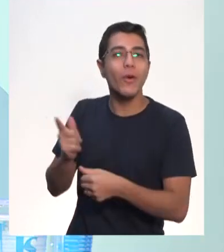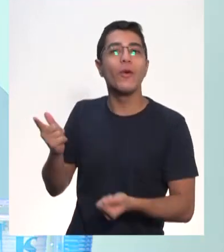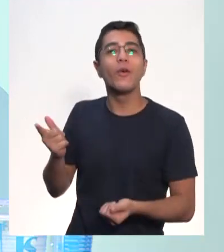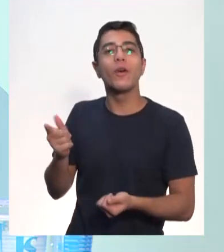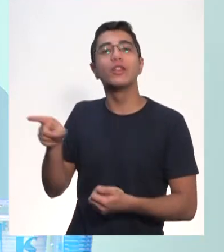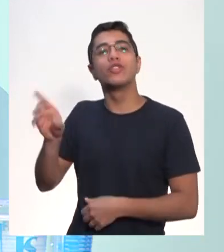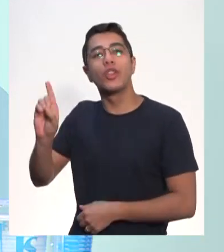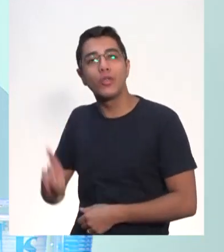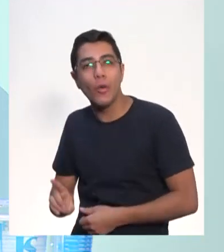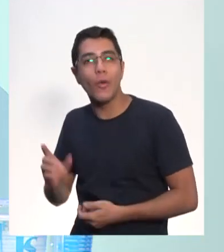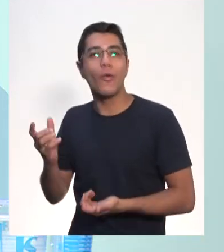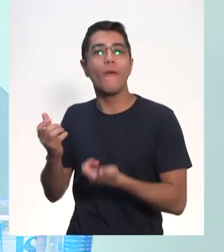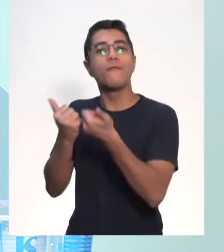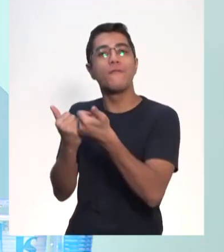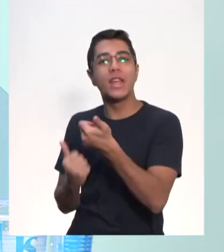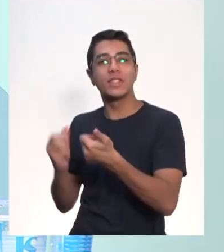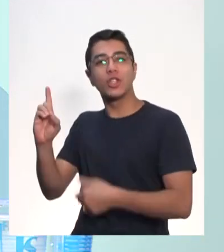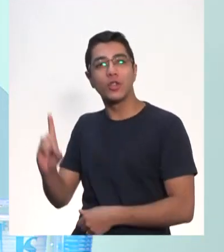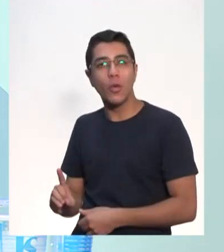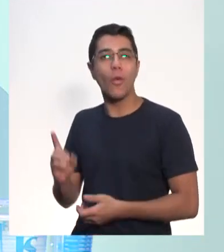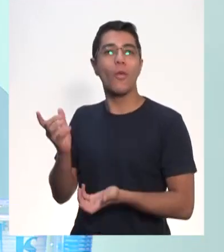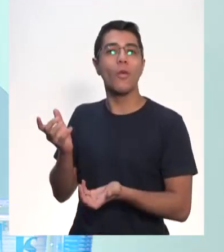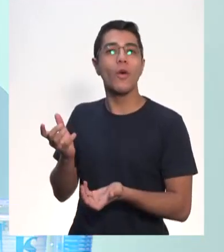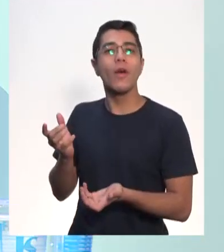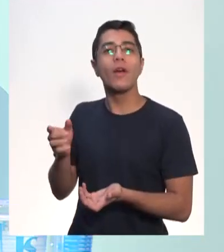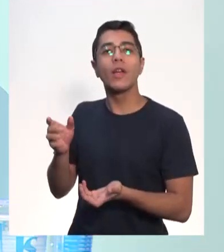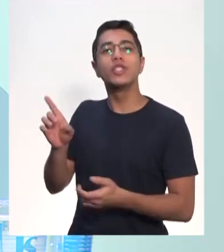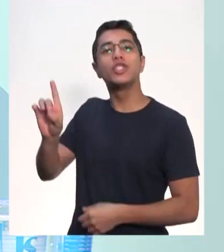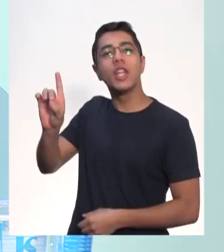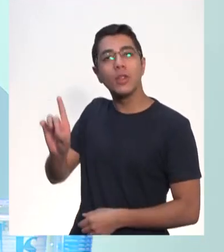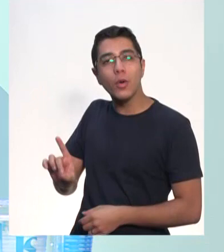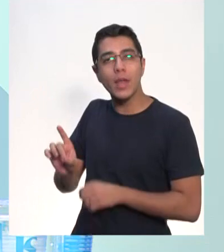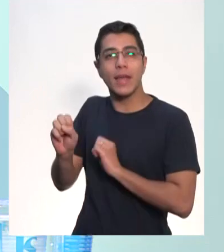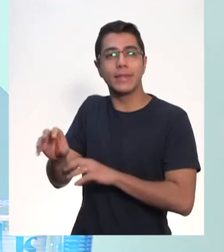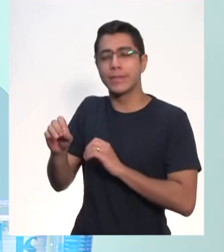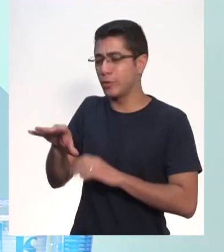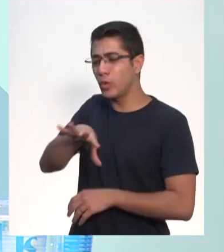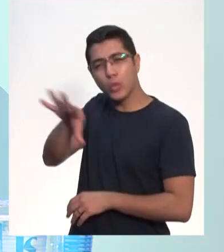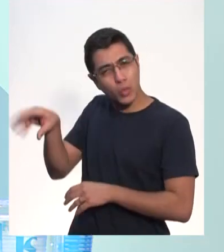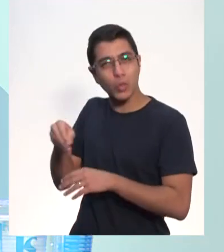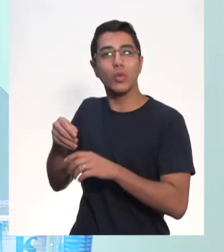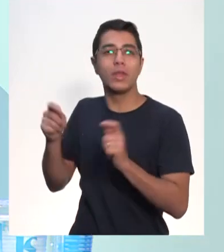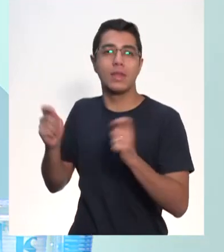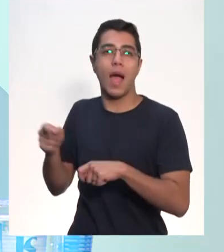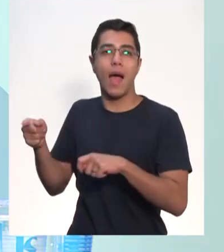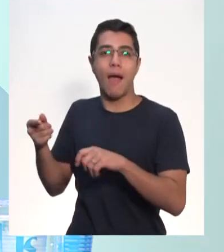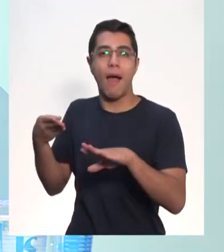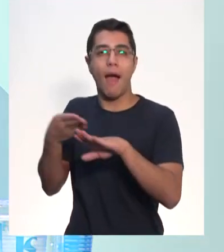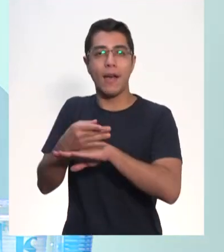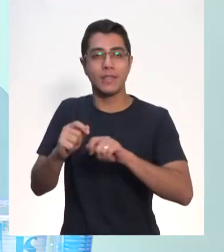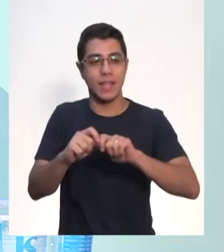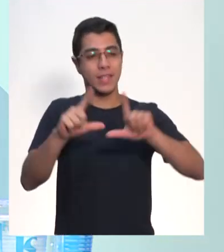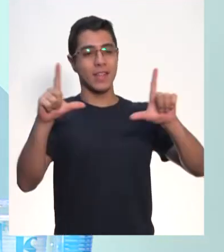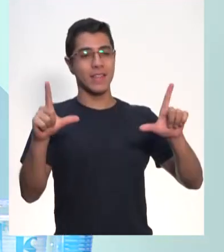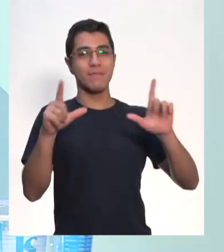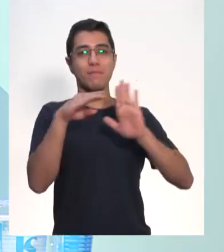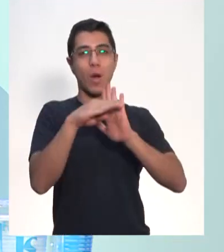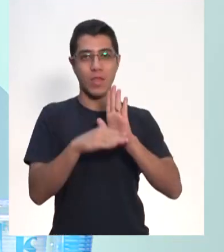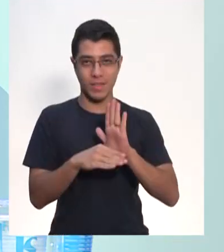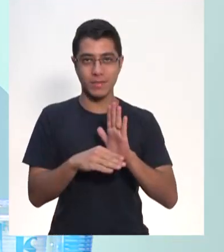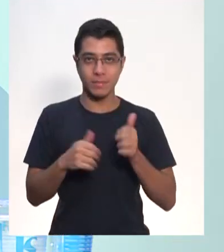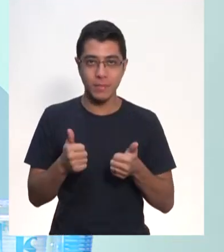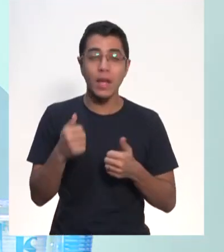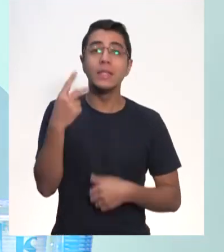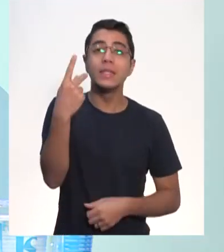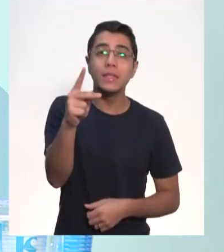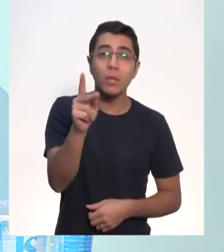também precisam acessar as pautas. Mas está bem claro, bem fácil, e no caso, com o login e senha do professor,